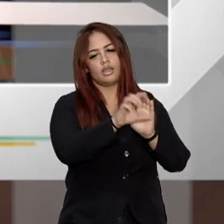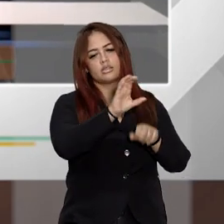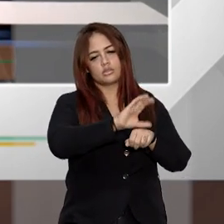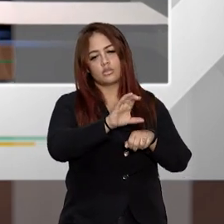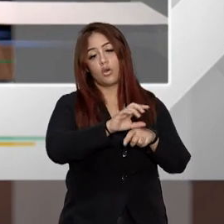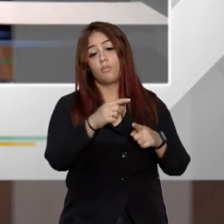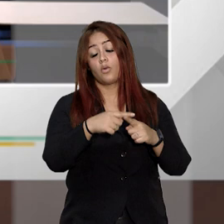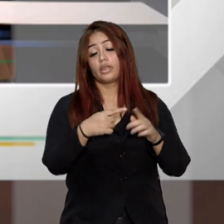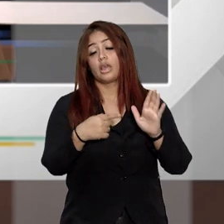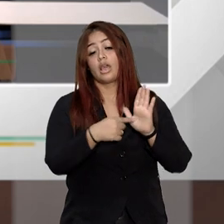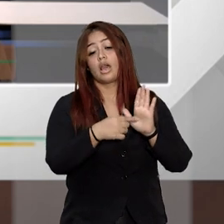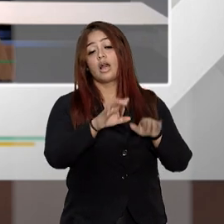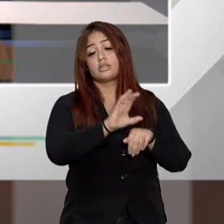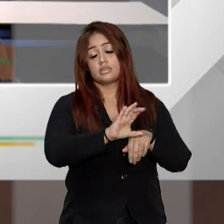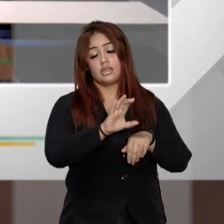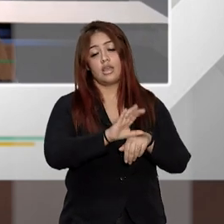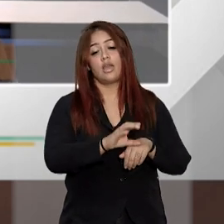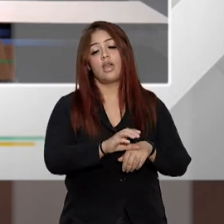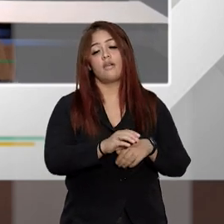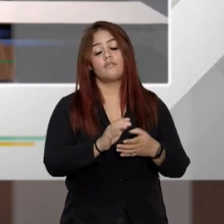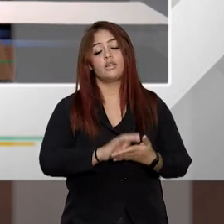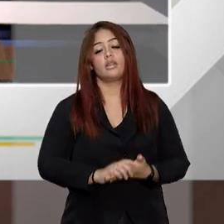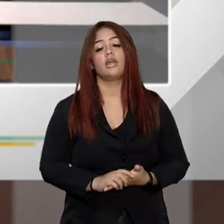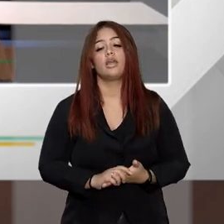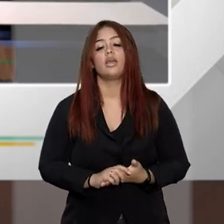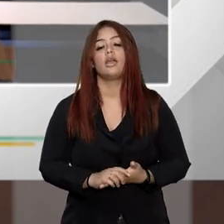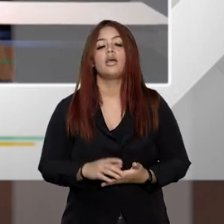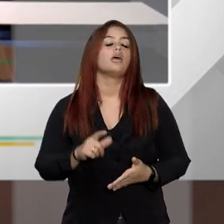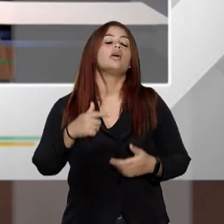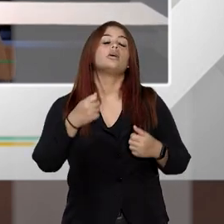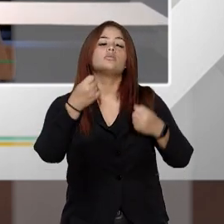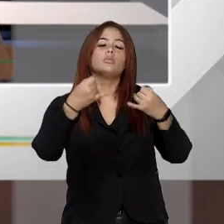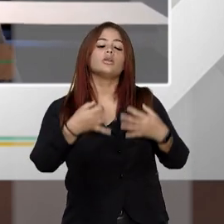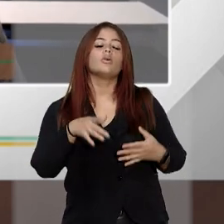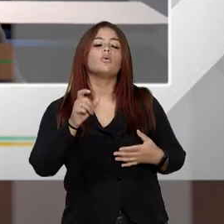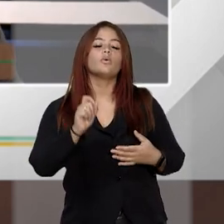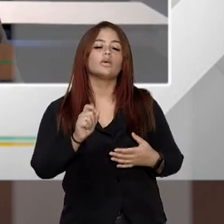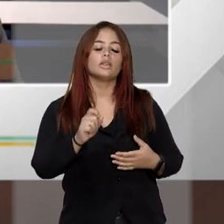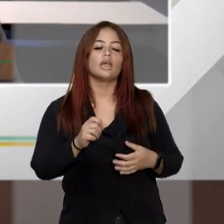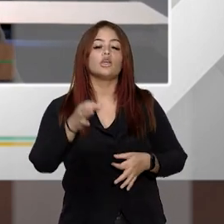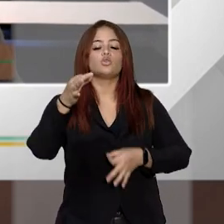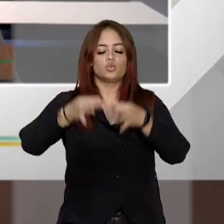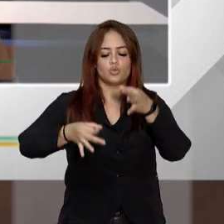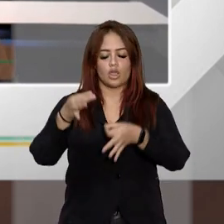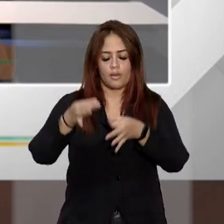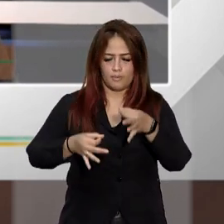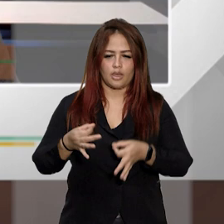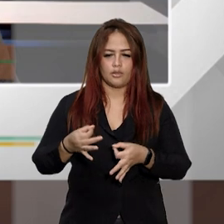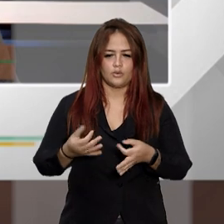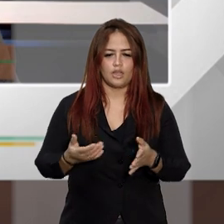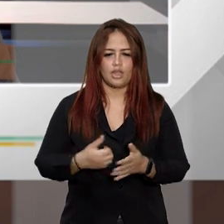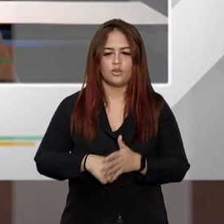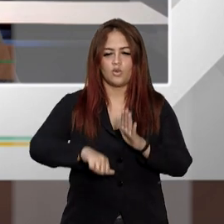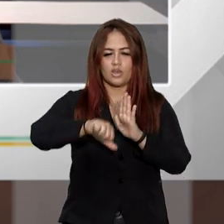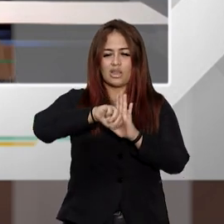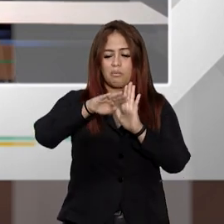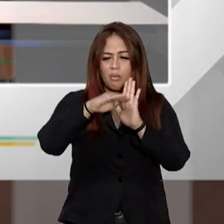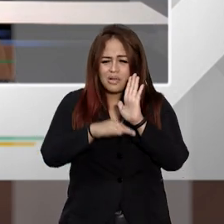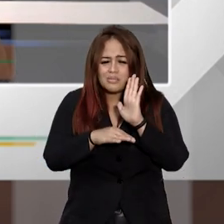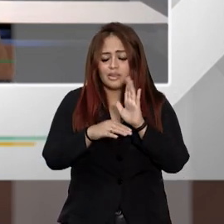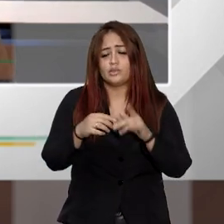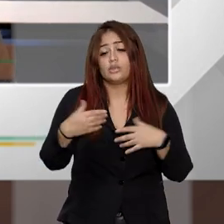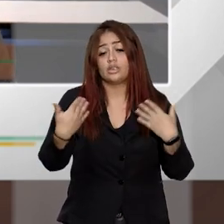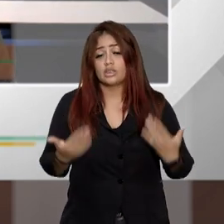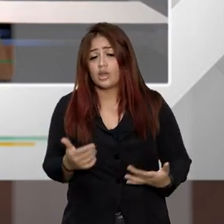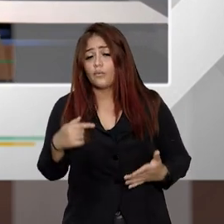nossa Constituição Federal ela exclui da competência da Justiça Federal o julgamento das contravenções penais. Então,